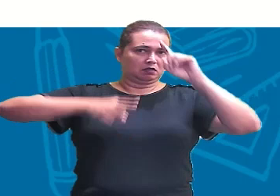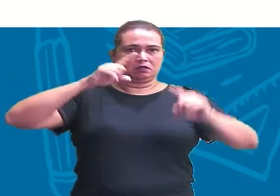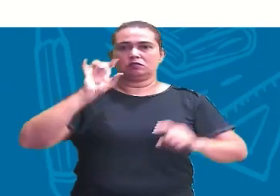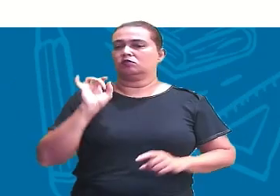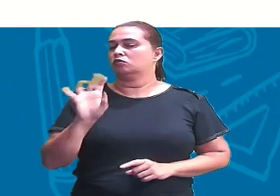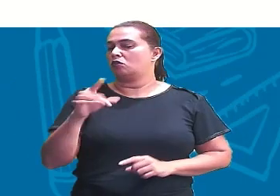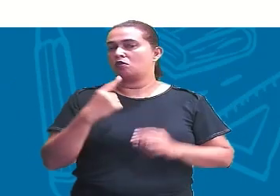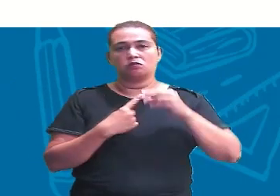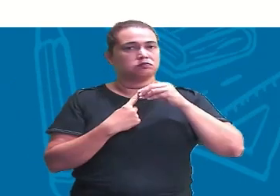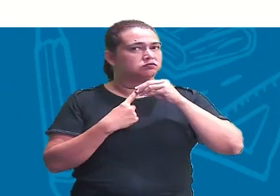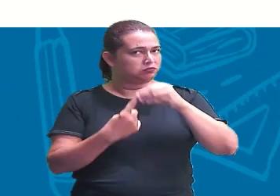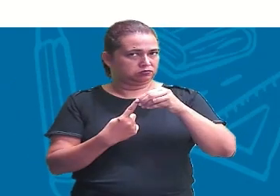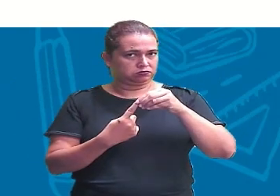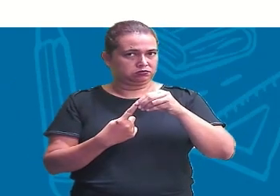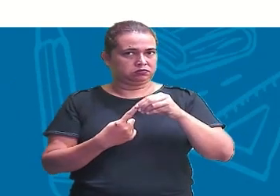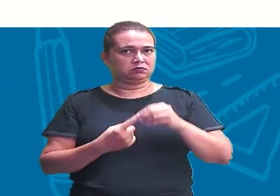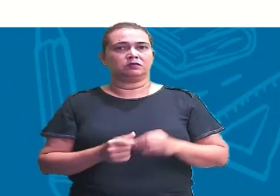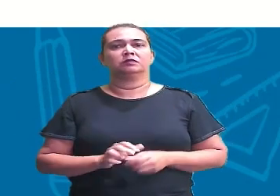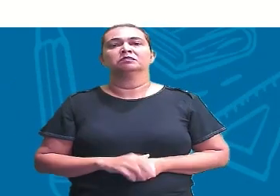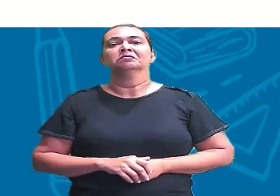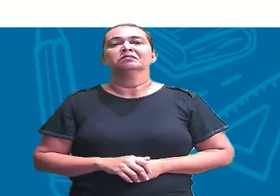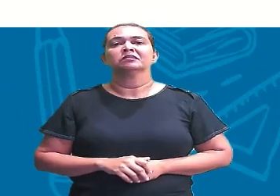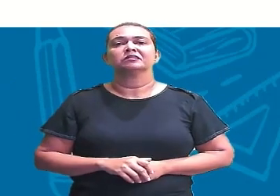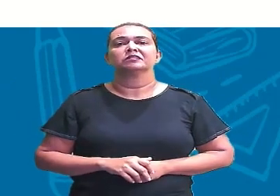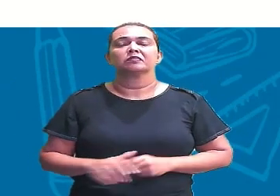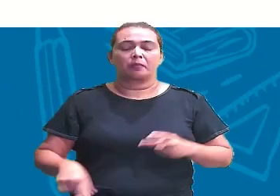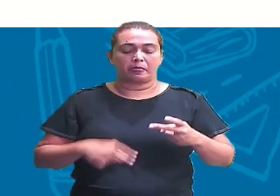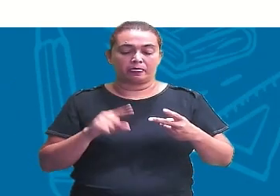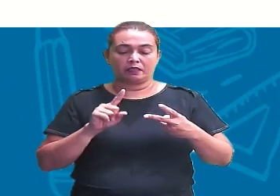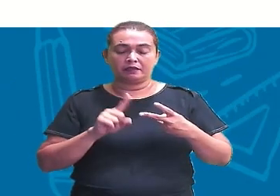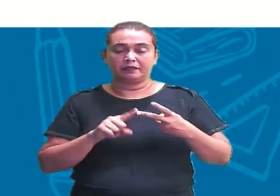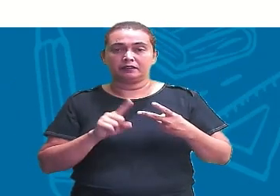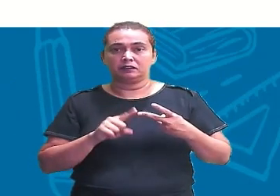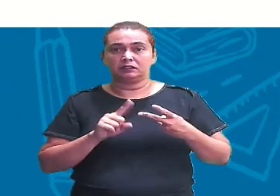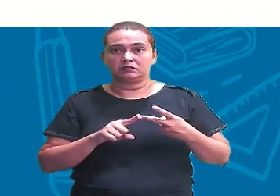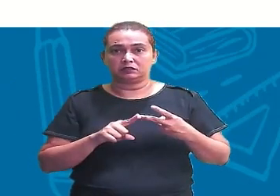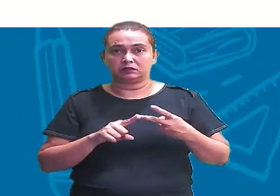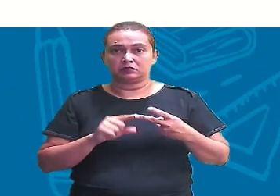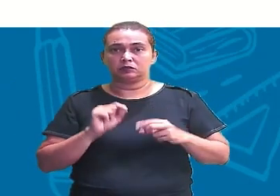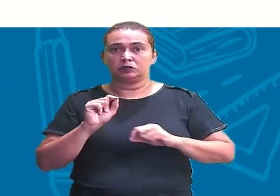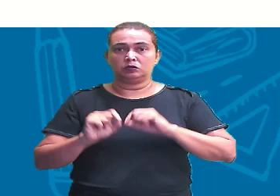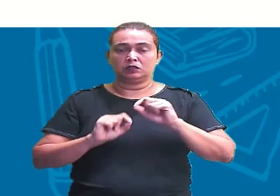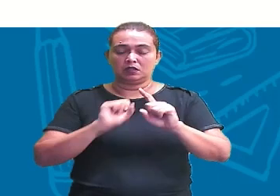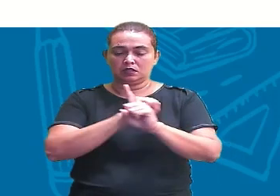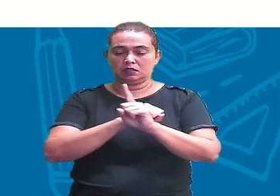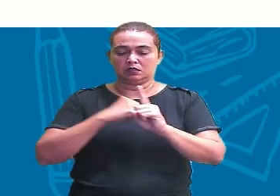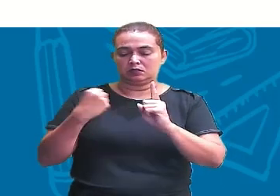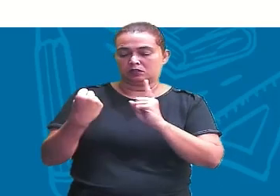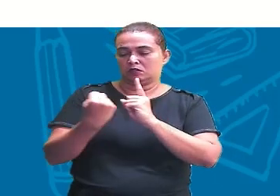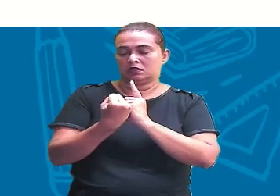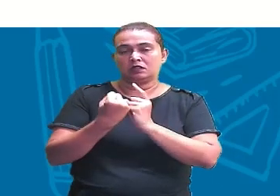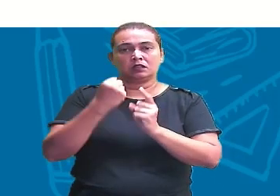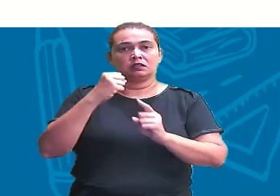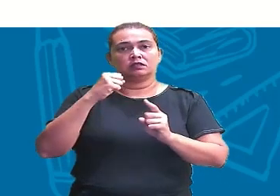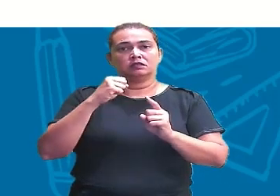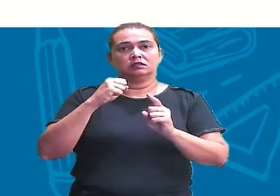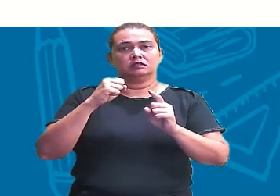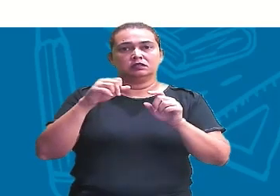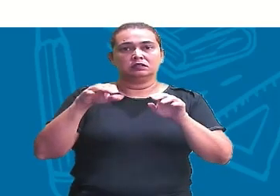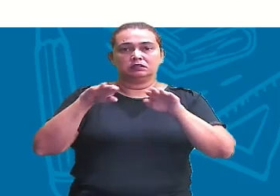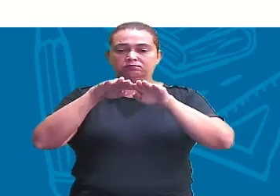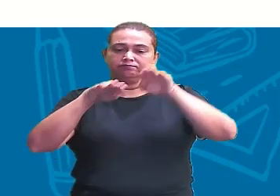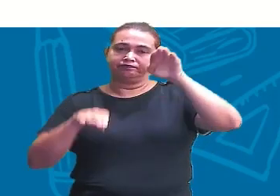questão interessante é estrutura social profundamente desigual, excluindo a maioria